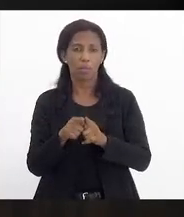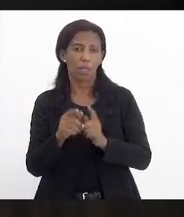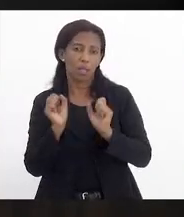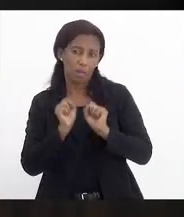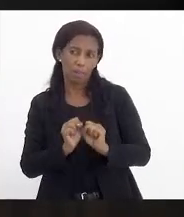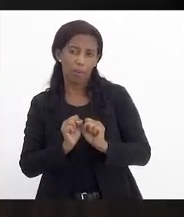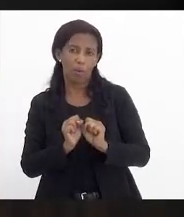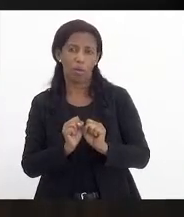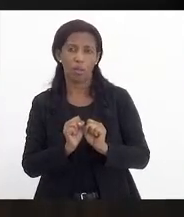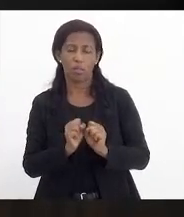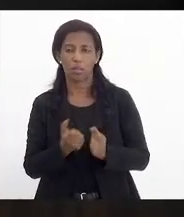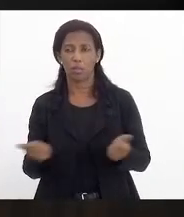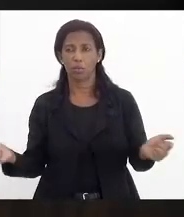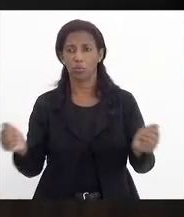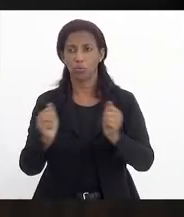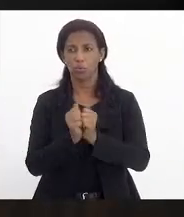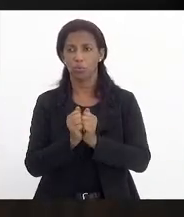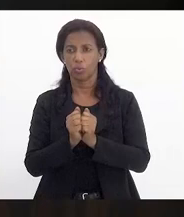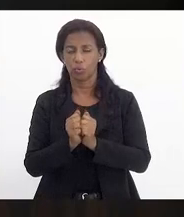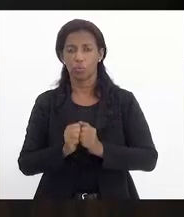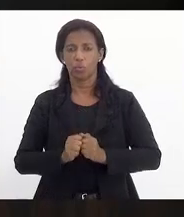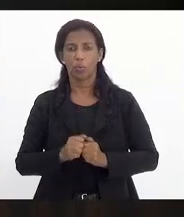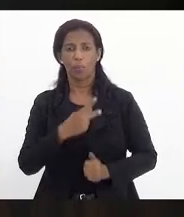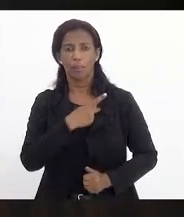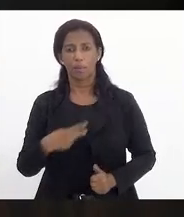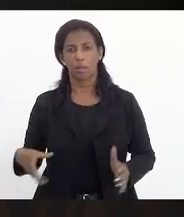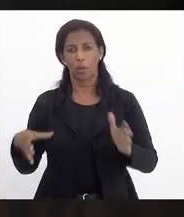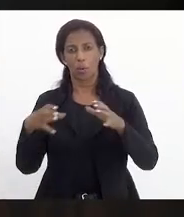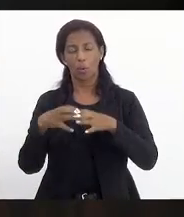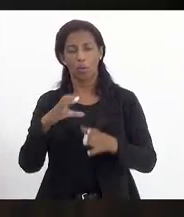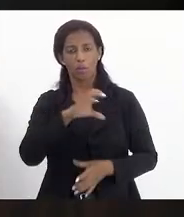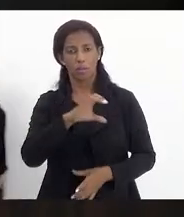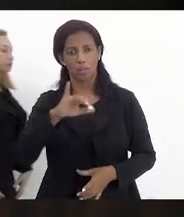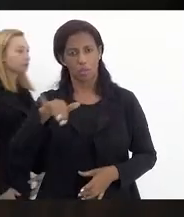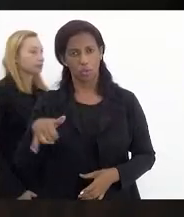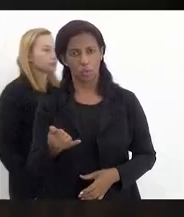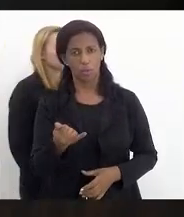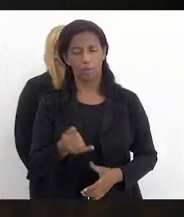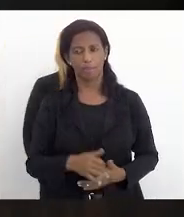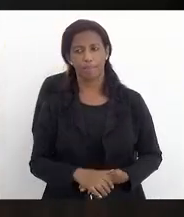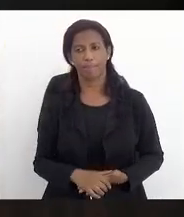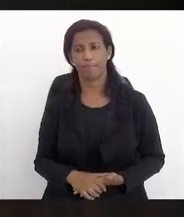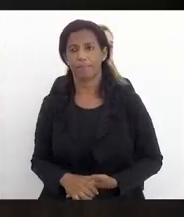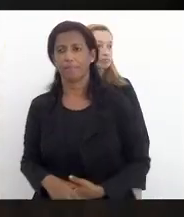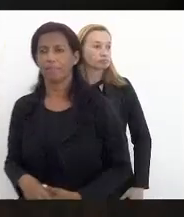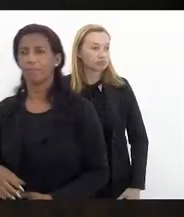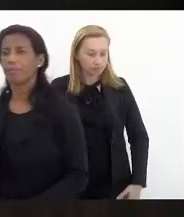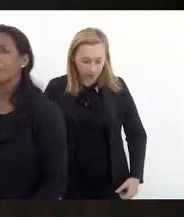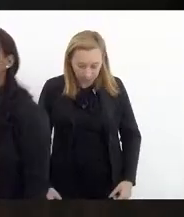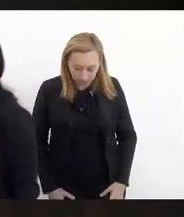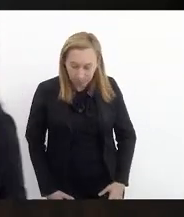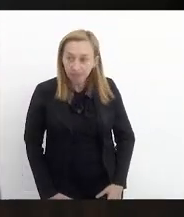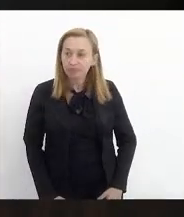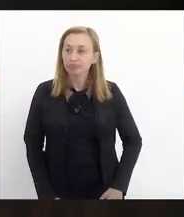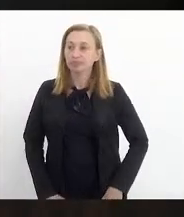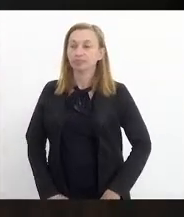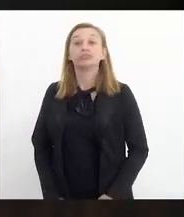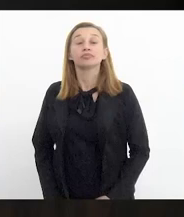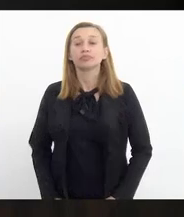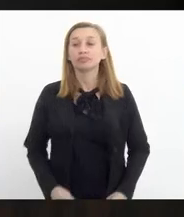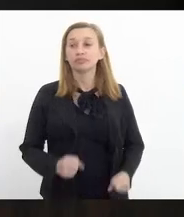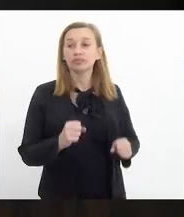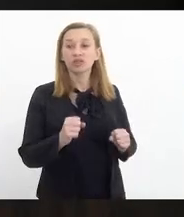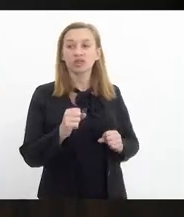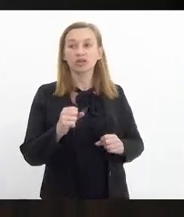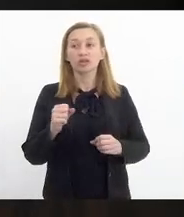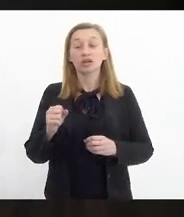acatar com o presidente da Comissão de Constituição e Justiça, a gente pode colher as sugestões.